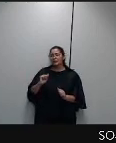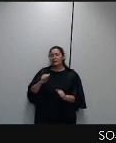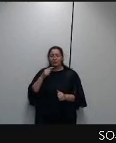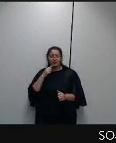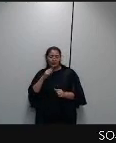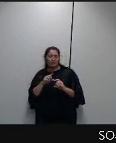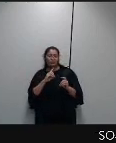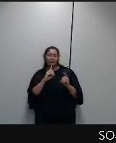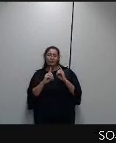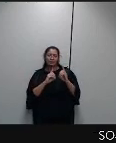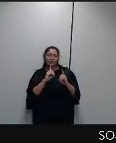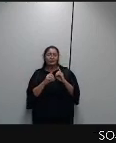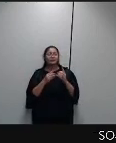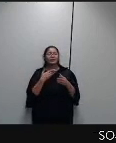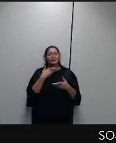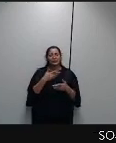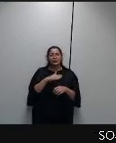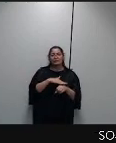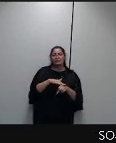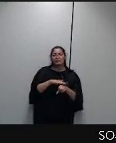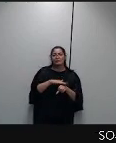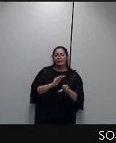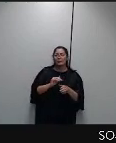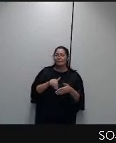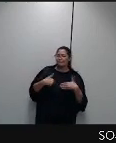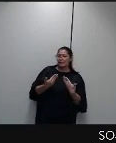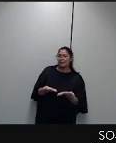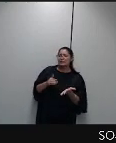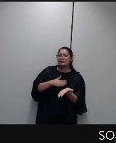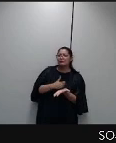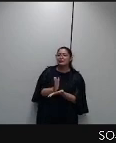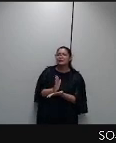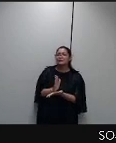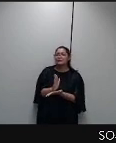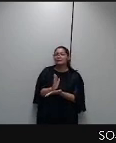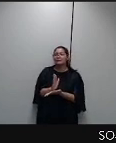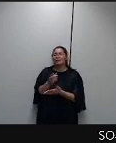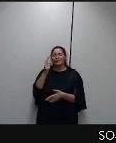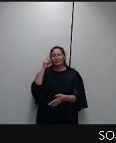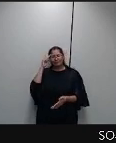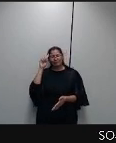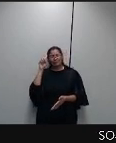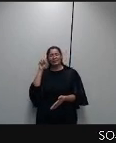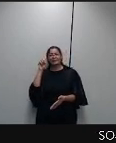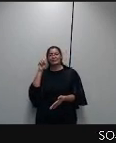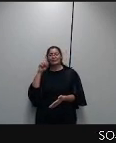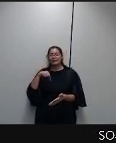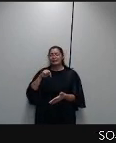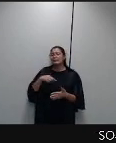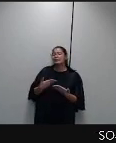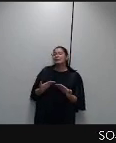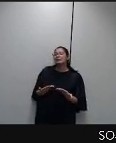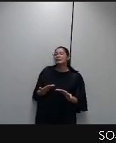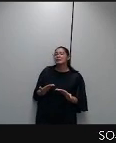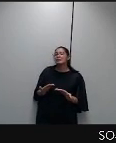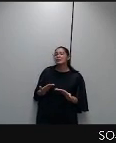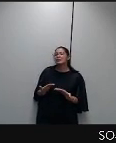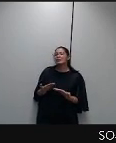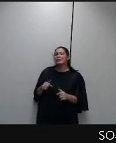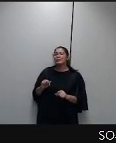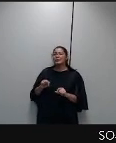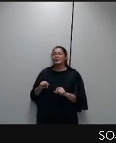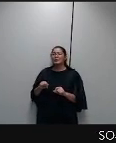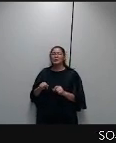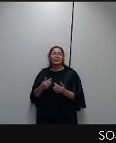corriam mas enfim eu eu penso que nesse nesse nesse caso né por esses tem